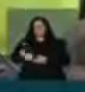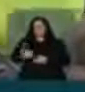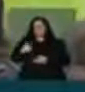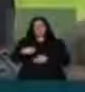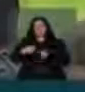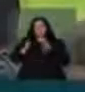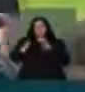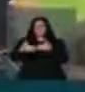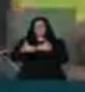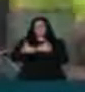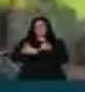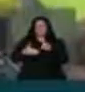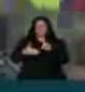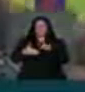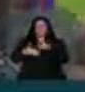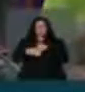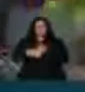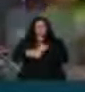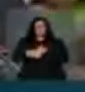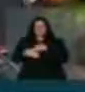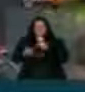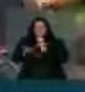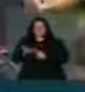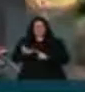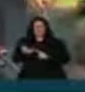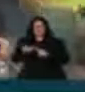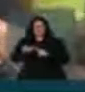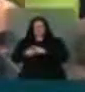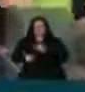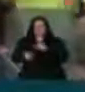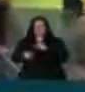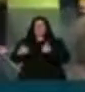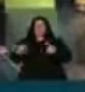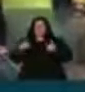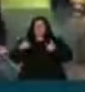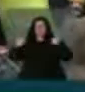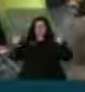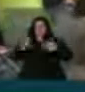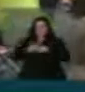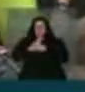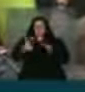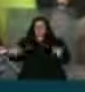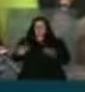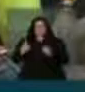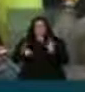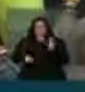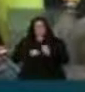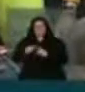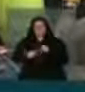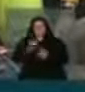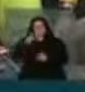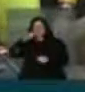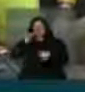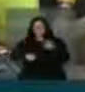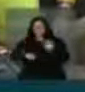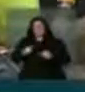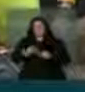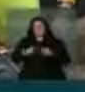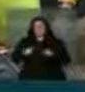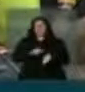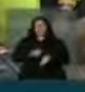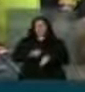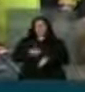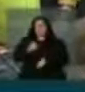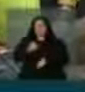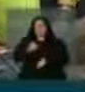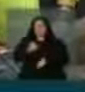às eleições, que, embora tenha um caráter de festa democrática e de poder renovar a política quando não corresponder ao anseio